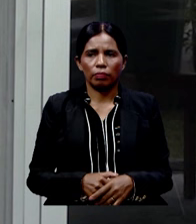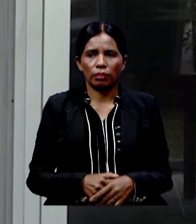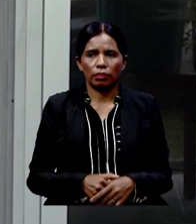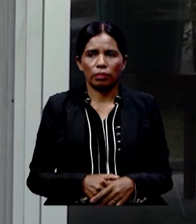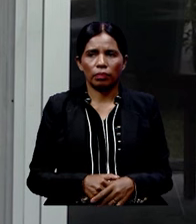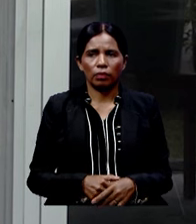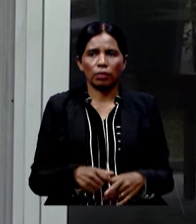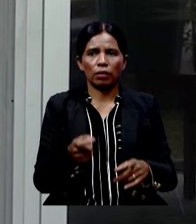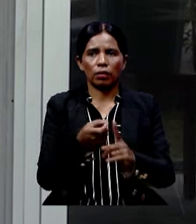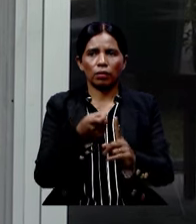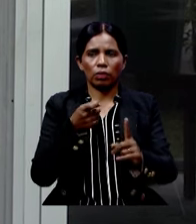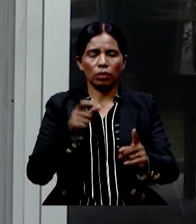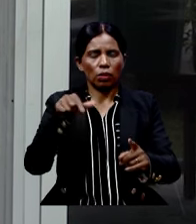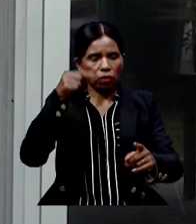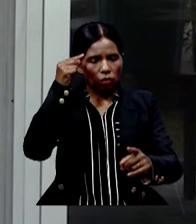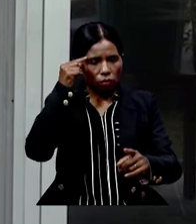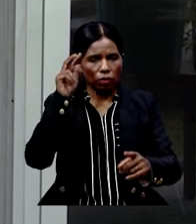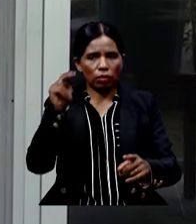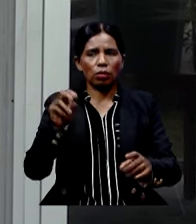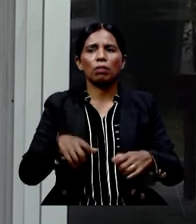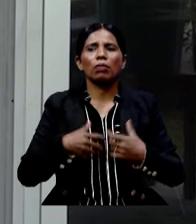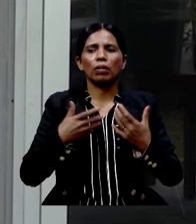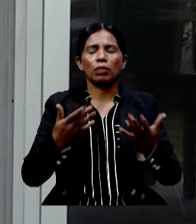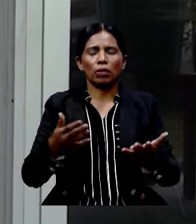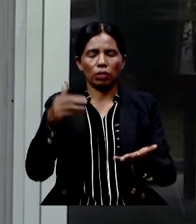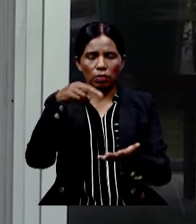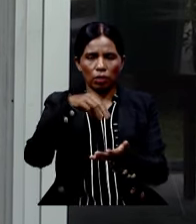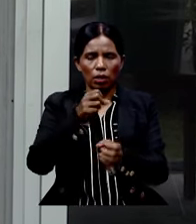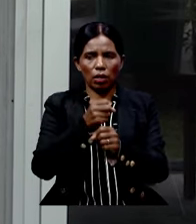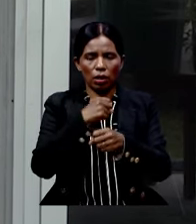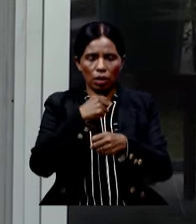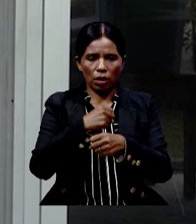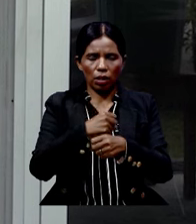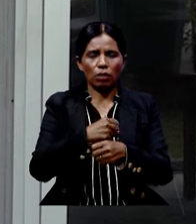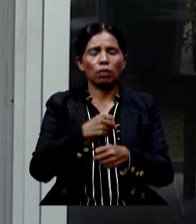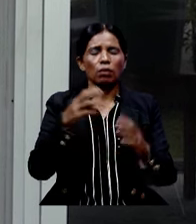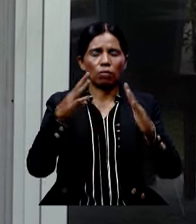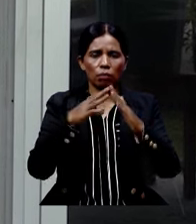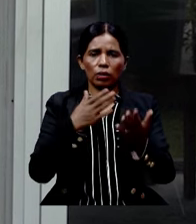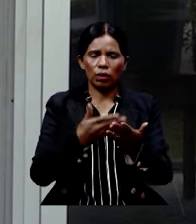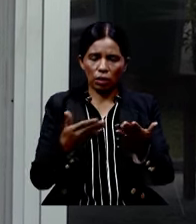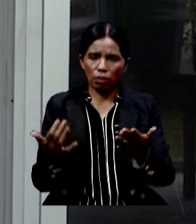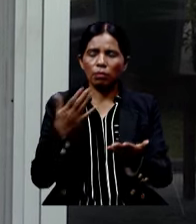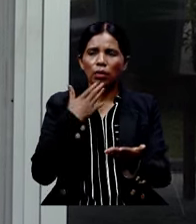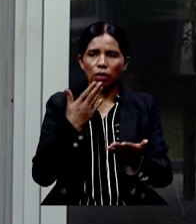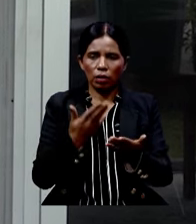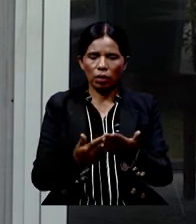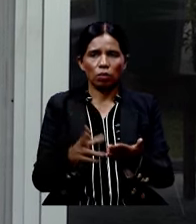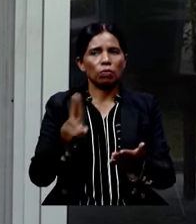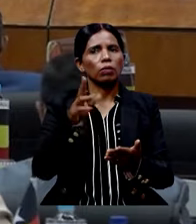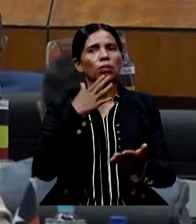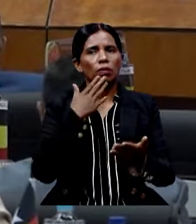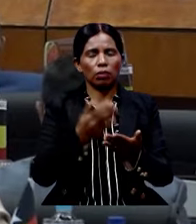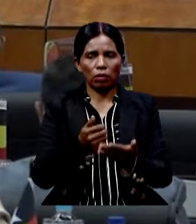gestão husi governo ninia para insa atu instala equipamentos nebe adequado o gestão nebe dia kato tende